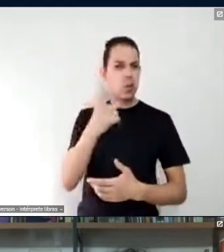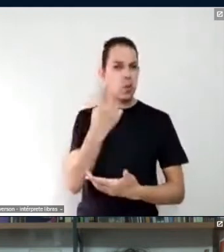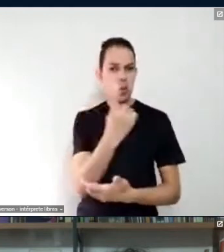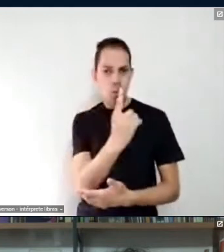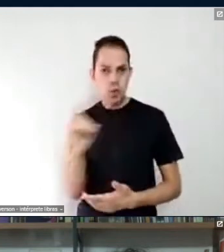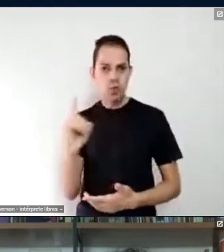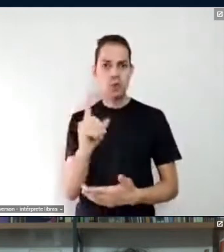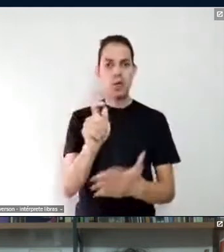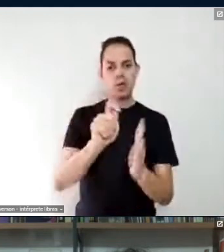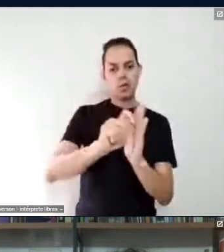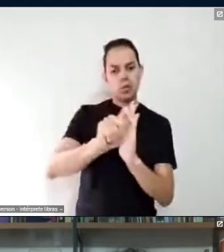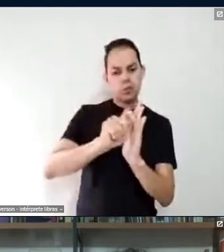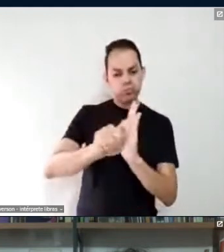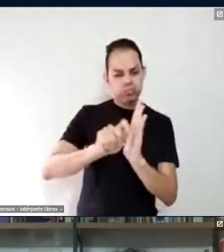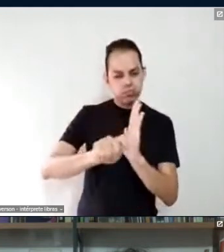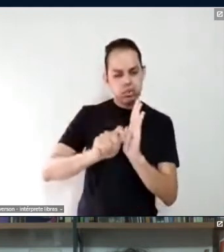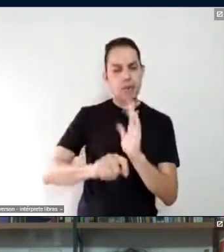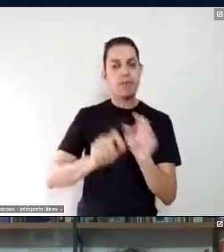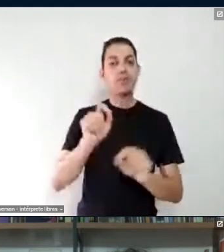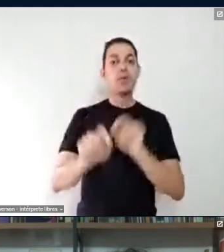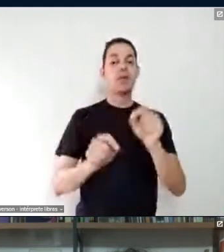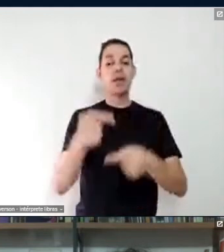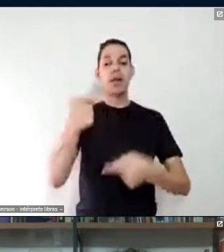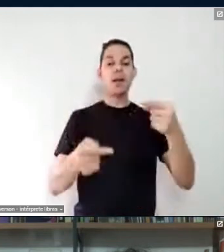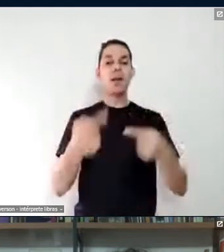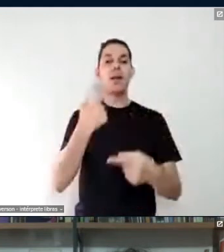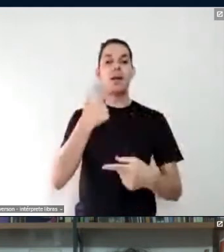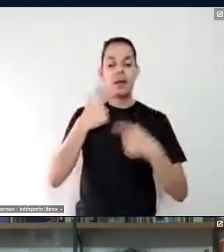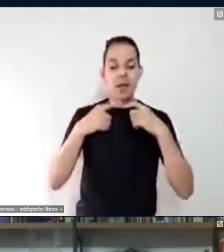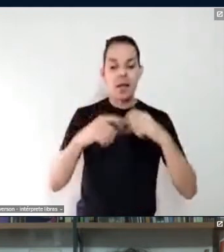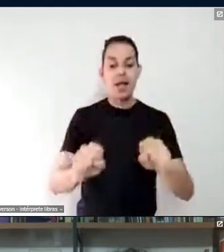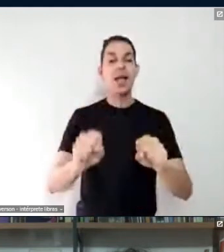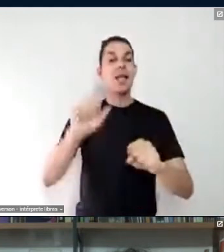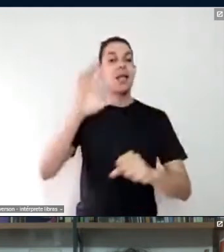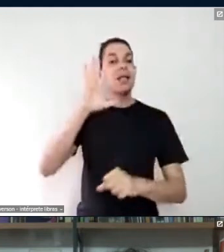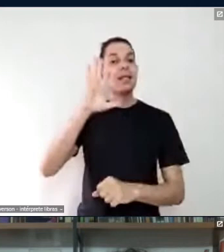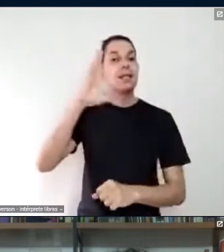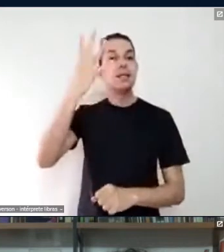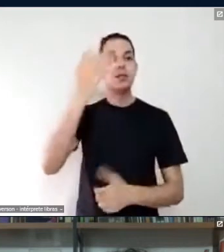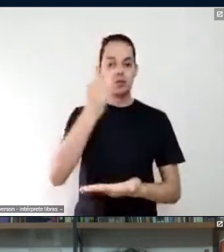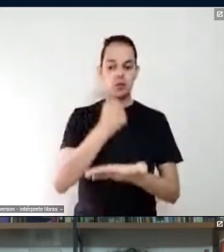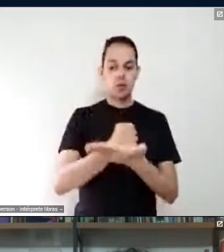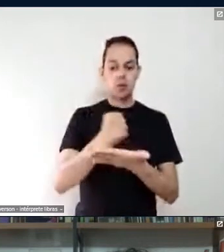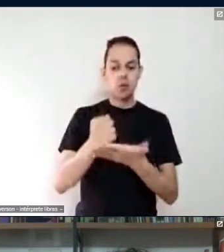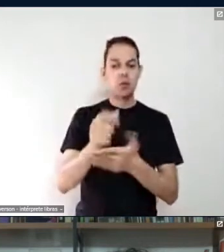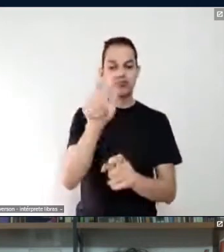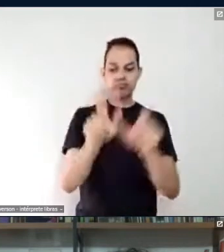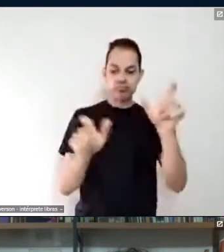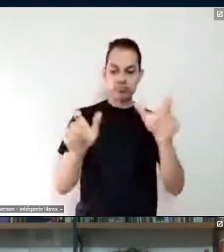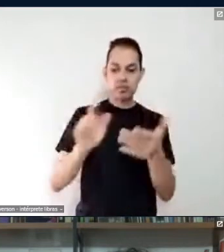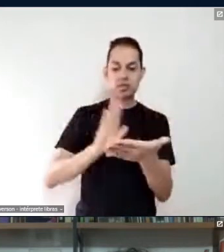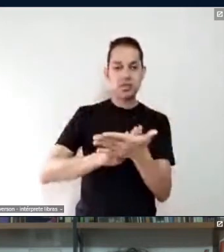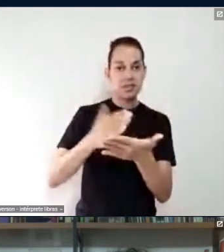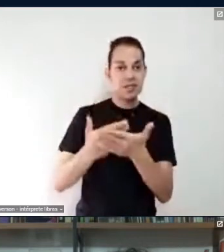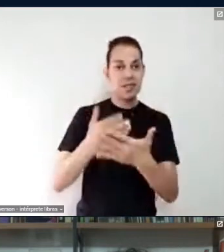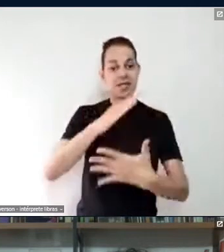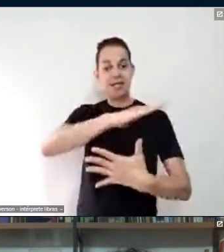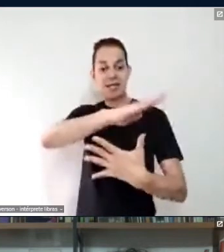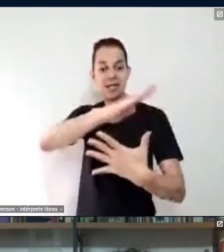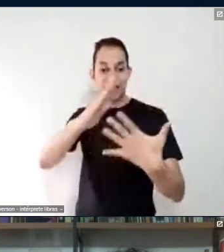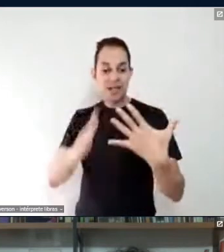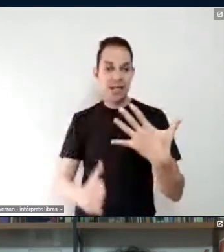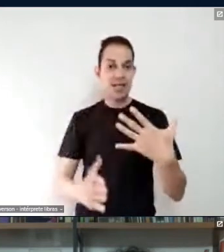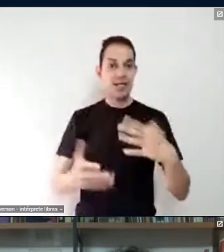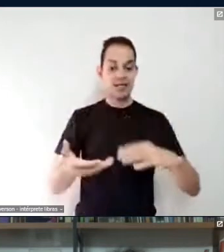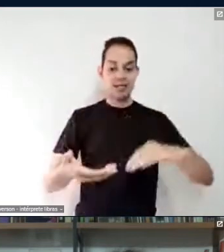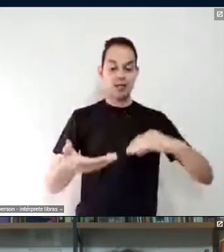trabalho que é a política linguística como fator determinante dos contratos de intérprete língua de sinais na esfera do legislativo